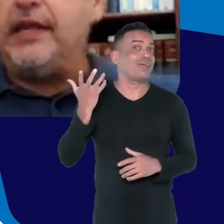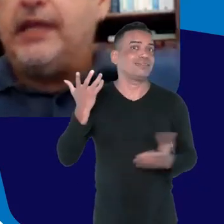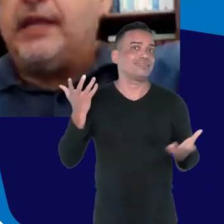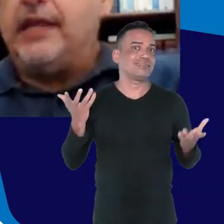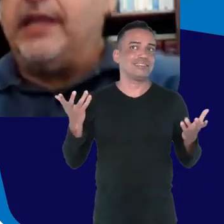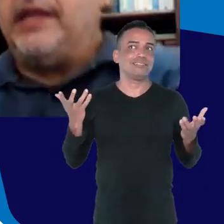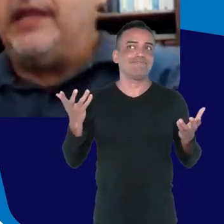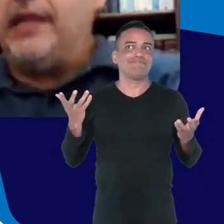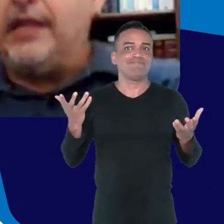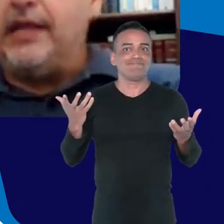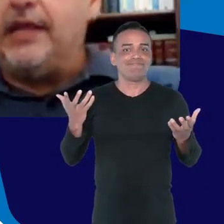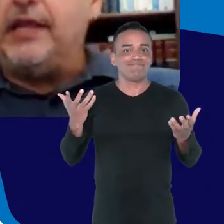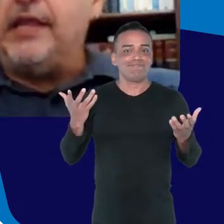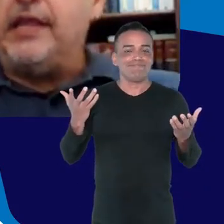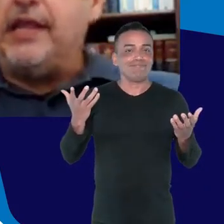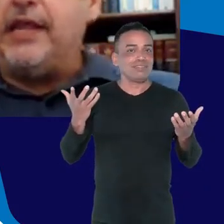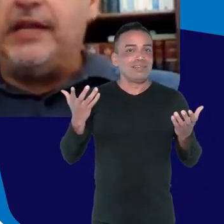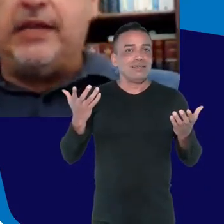ele